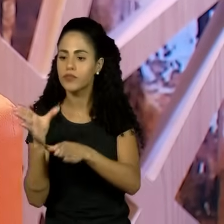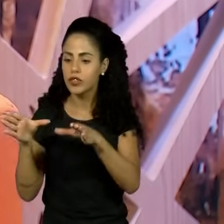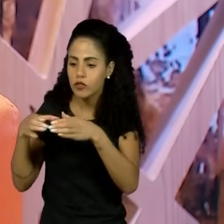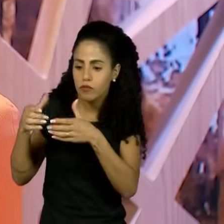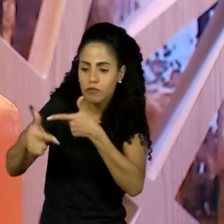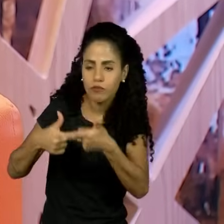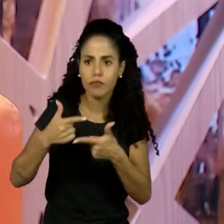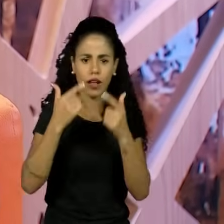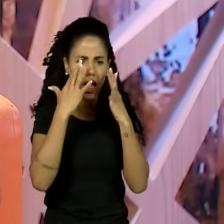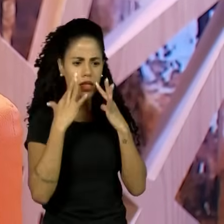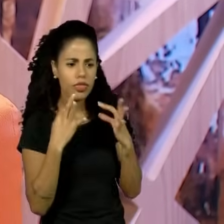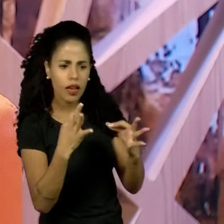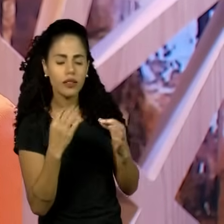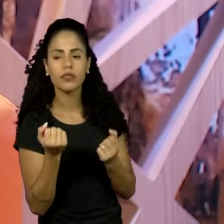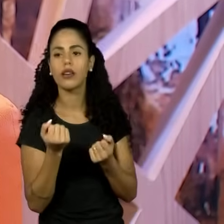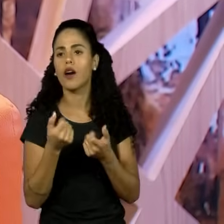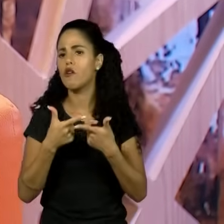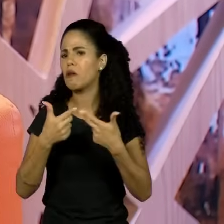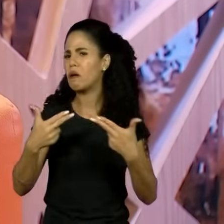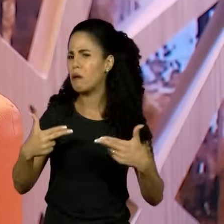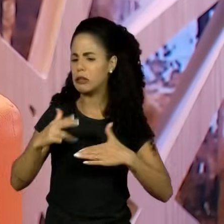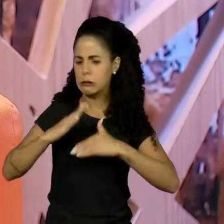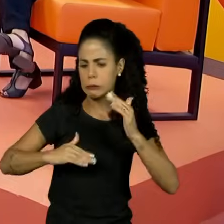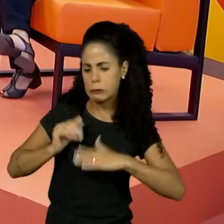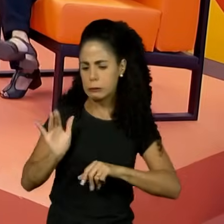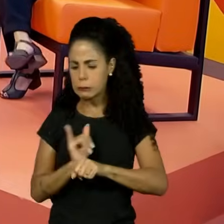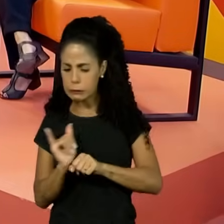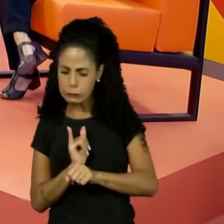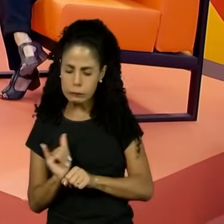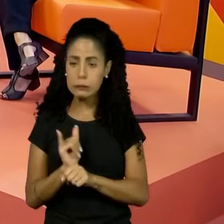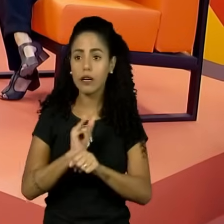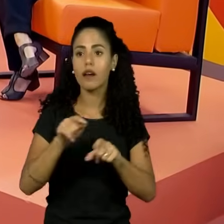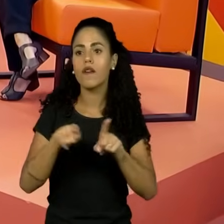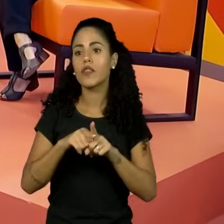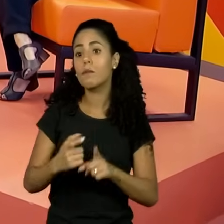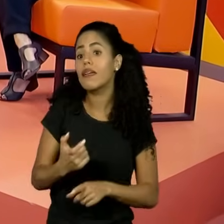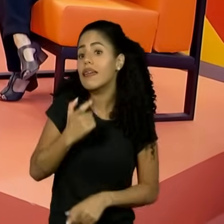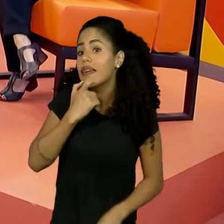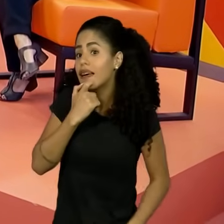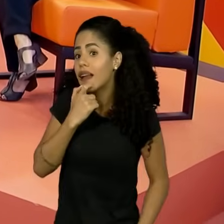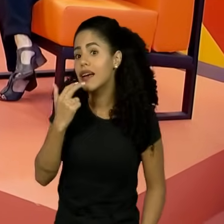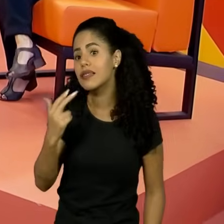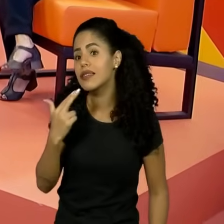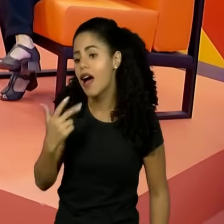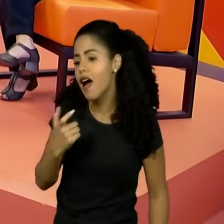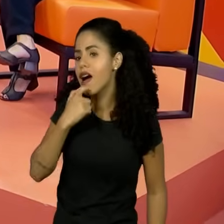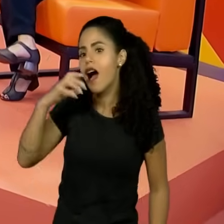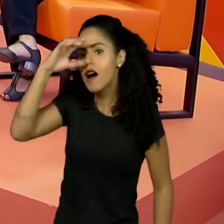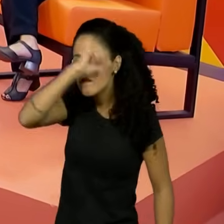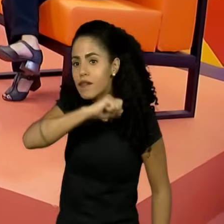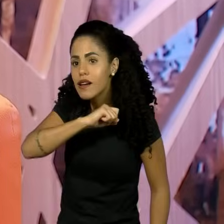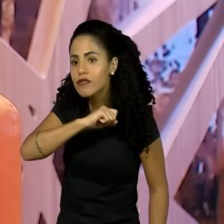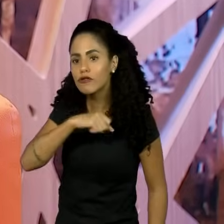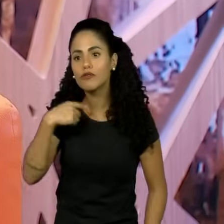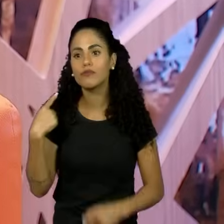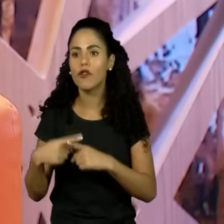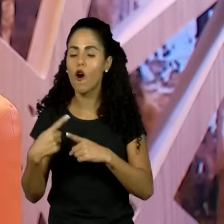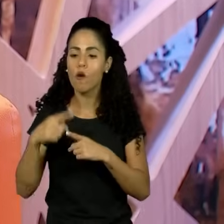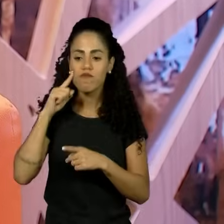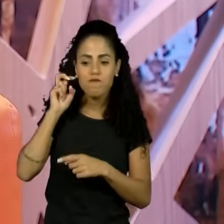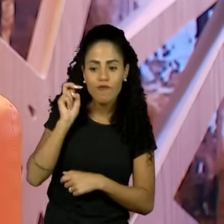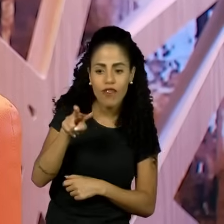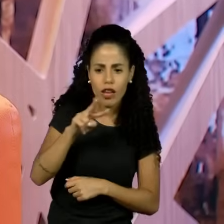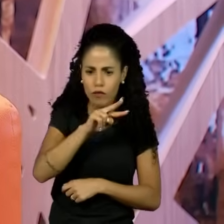equipe, atenção, 1 zilhão de habilidades cognitivas, inglês. Muita gente fala, aprendi inglês